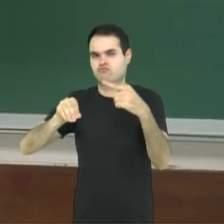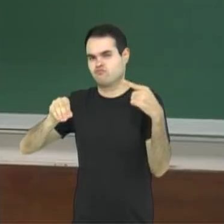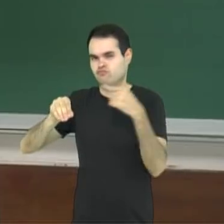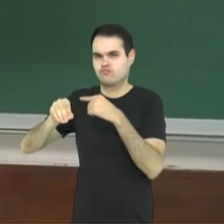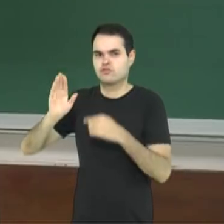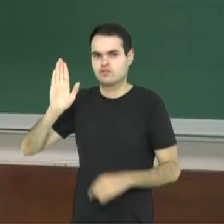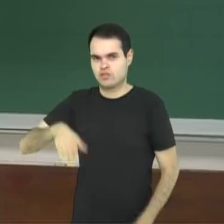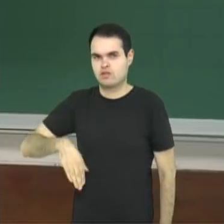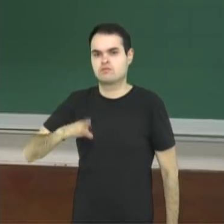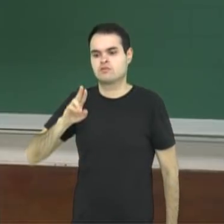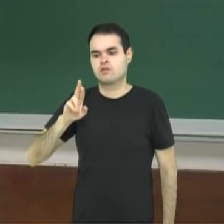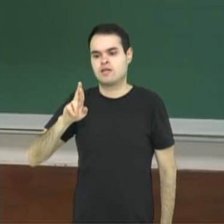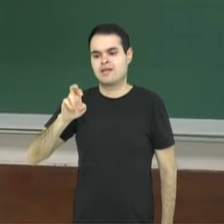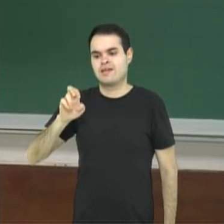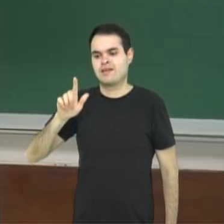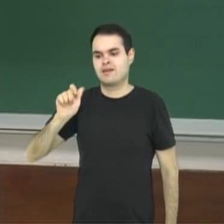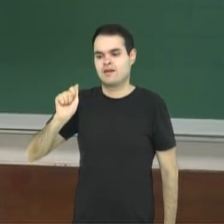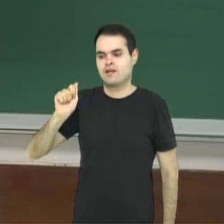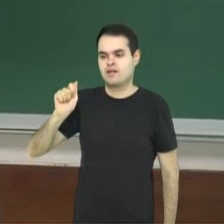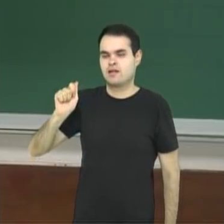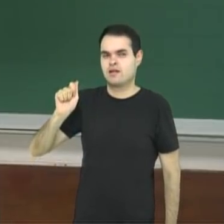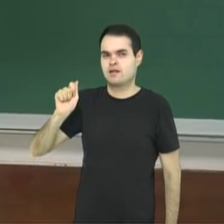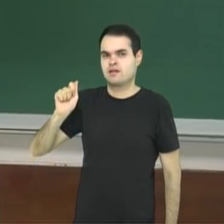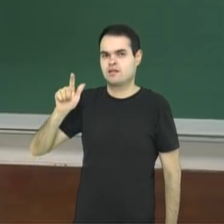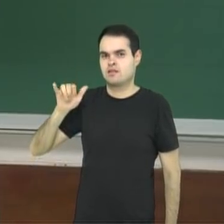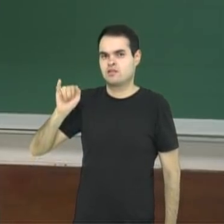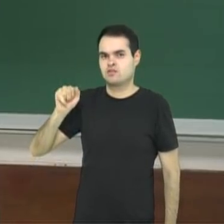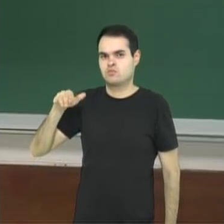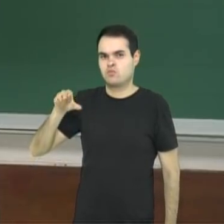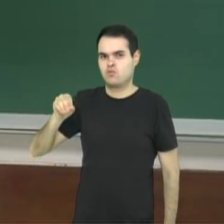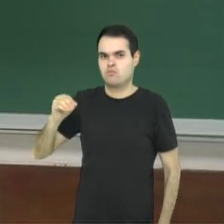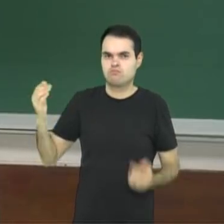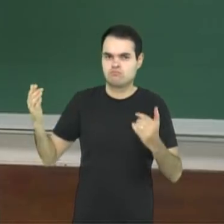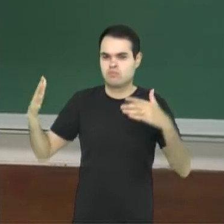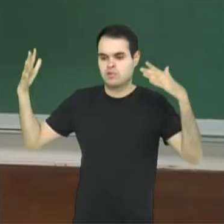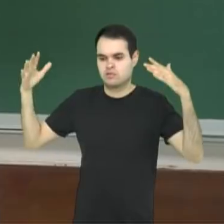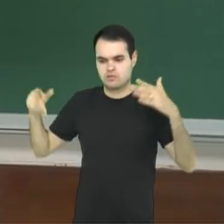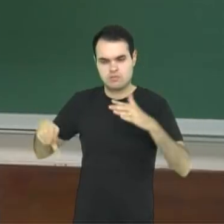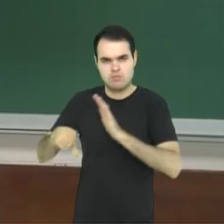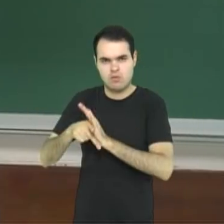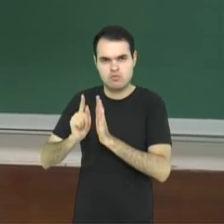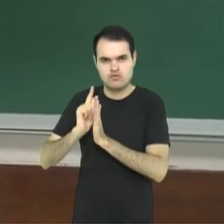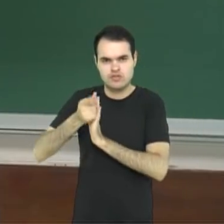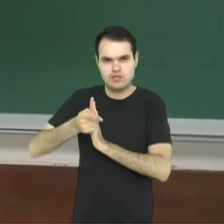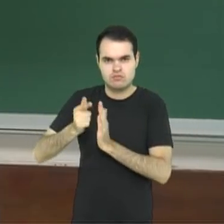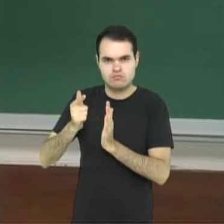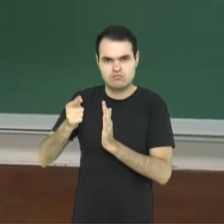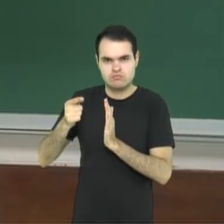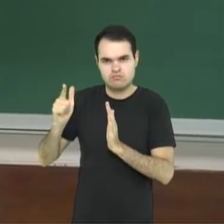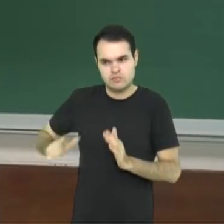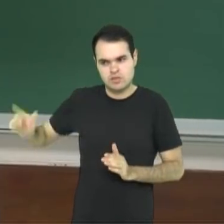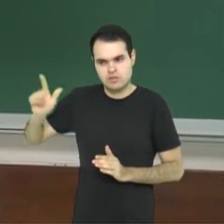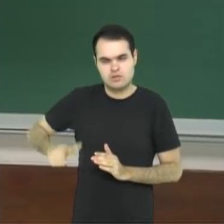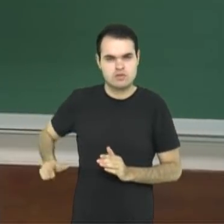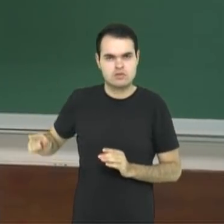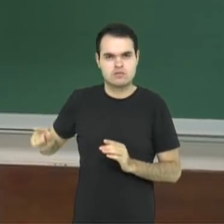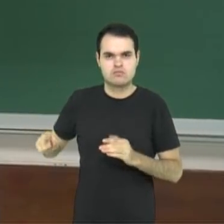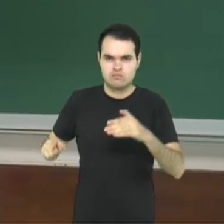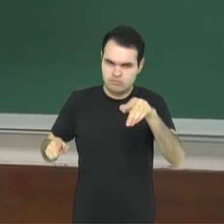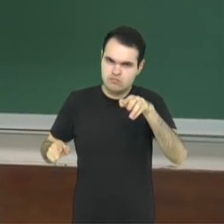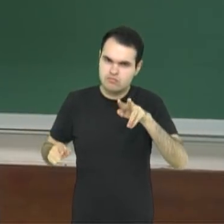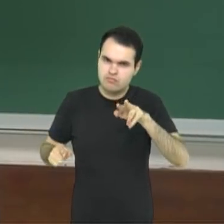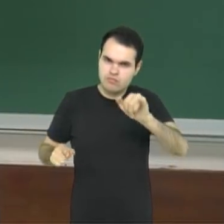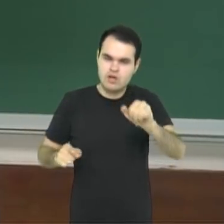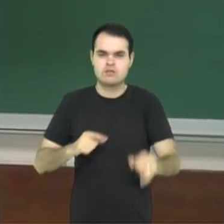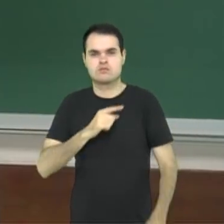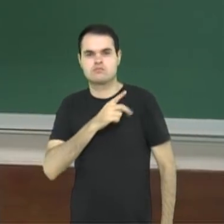falar no realismo enquanto realismo mágico na literatura, enquanto gênero literário, mas vocês no ensino médio vão ouvir falar